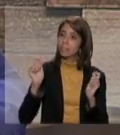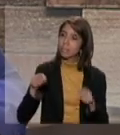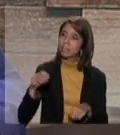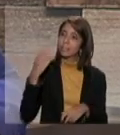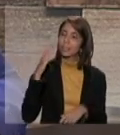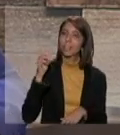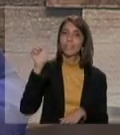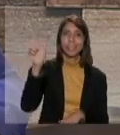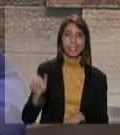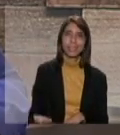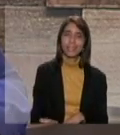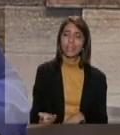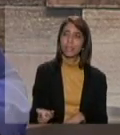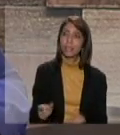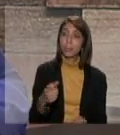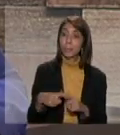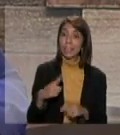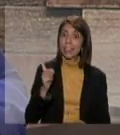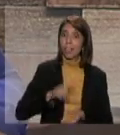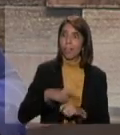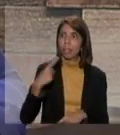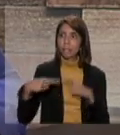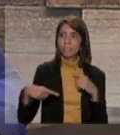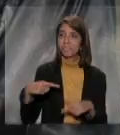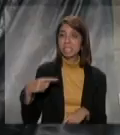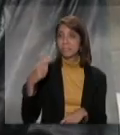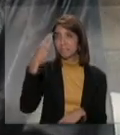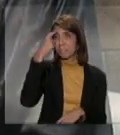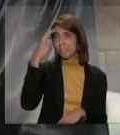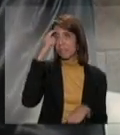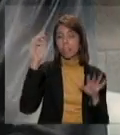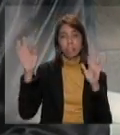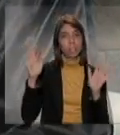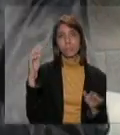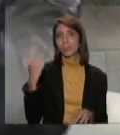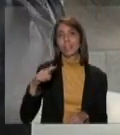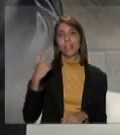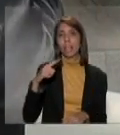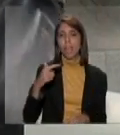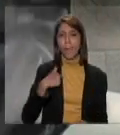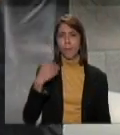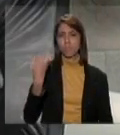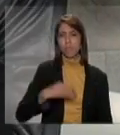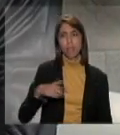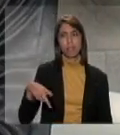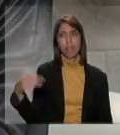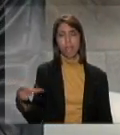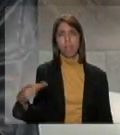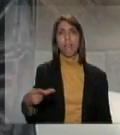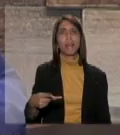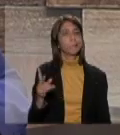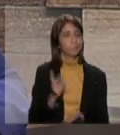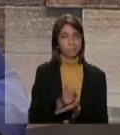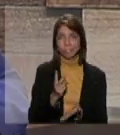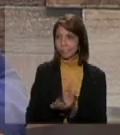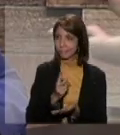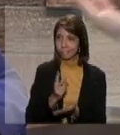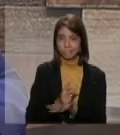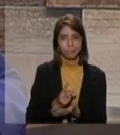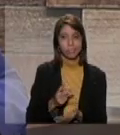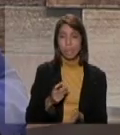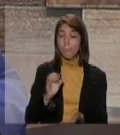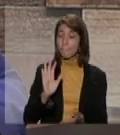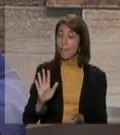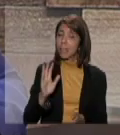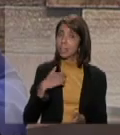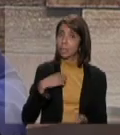você consegue enxergar, né? Porque quando você está no conflito, você não faz esse movimento. Não Essa faz. É a questão, você que né? está com a certa e o outro que está errado. Sempre,